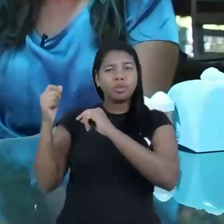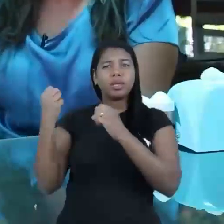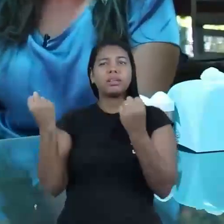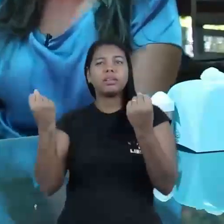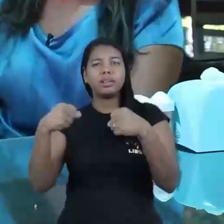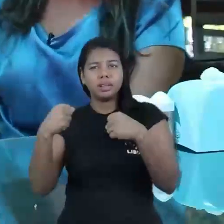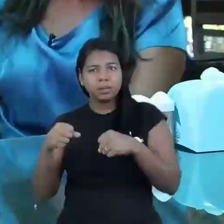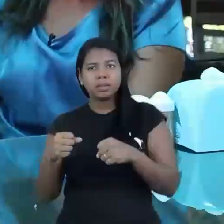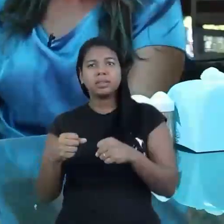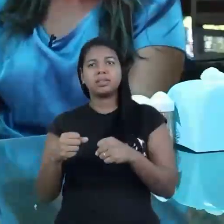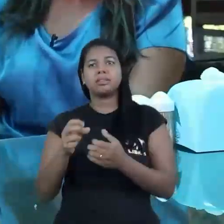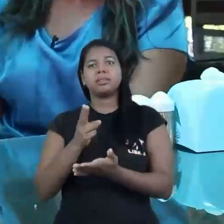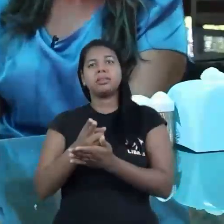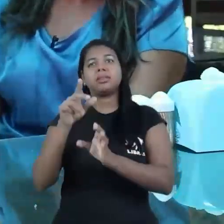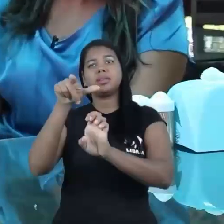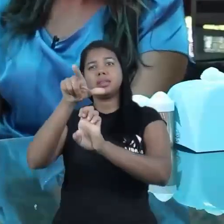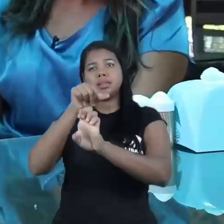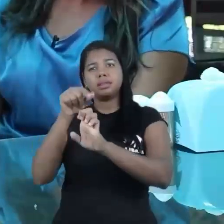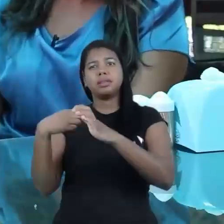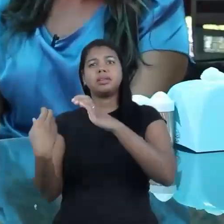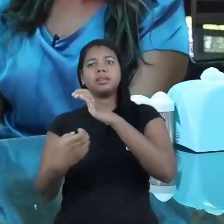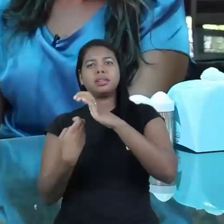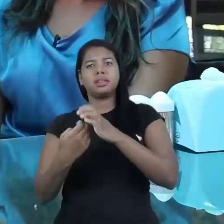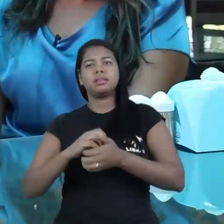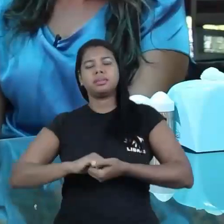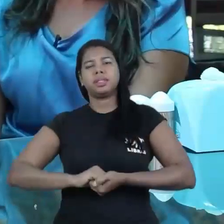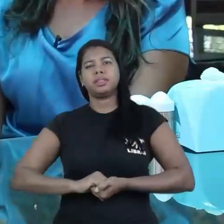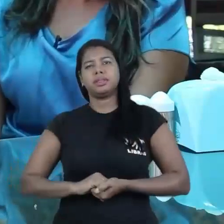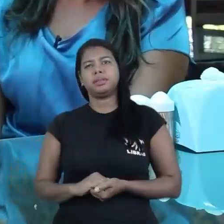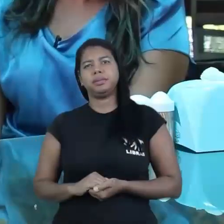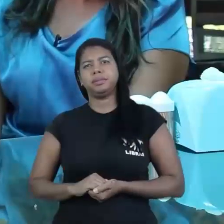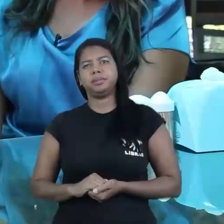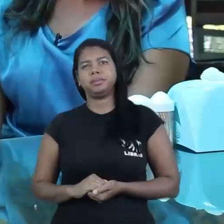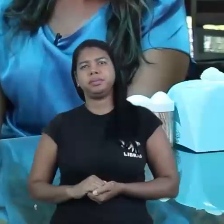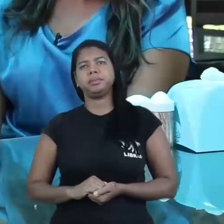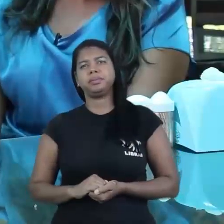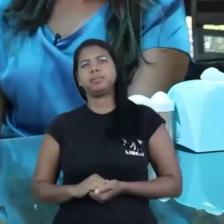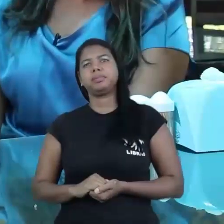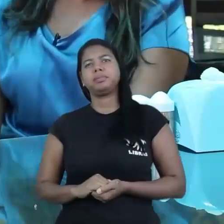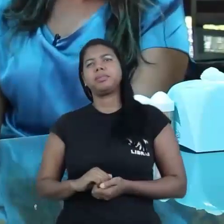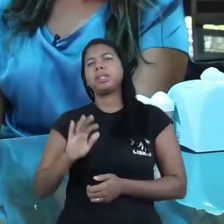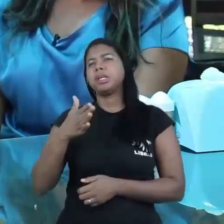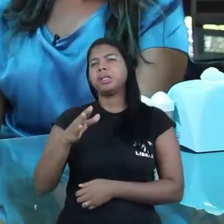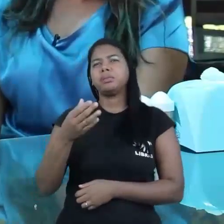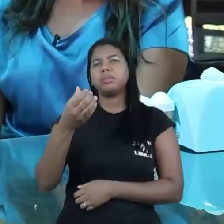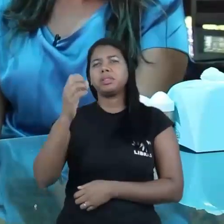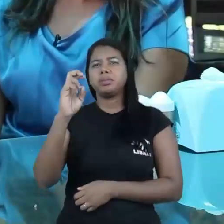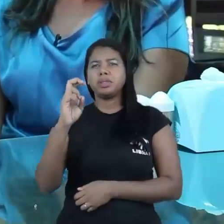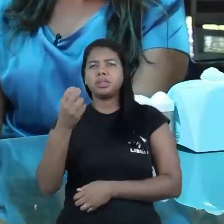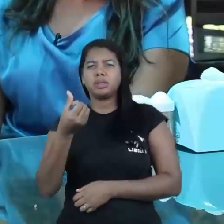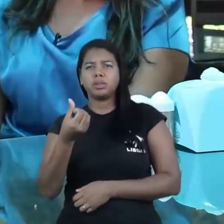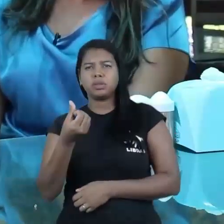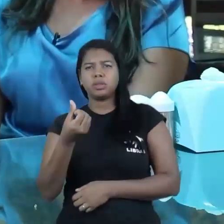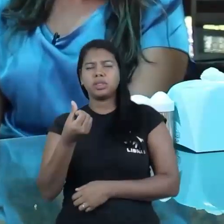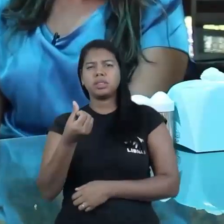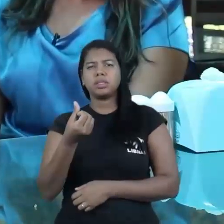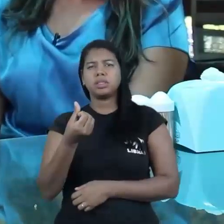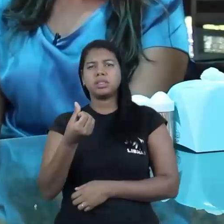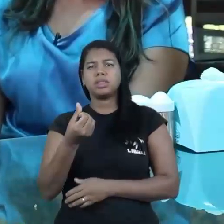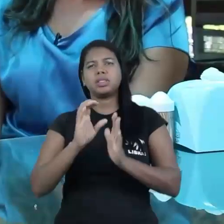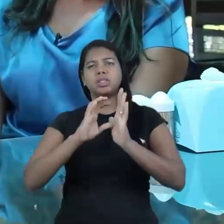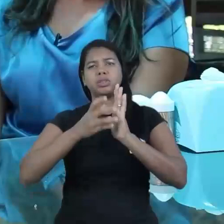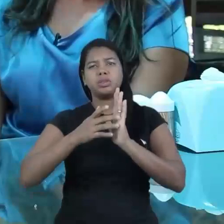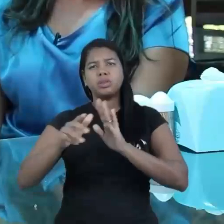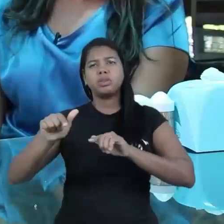para manter a empresa, para girar a empresa. Aí lá acho que a gente tinha 5, 6 funcionários, mas dentro de 8 meses